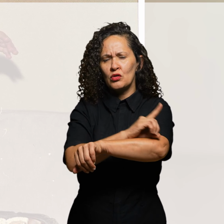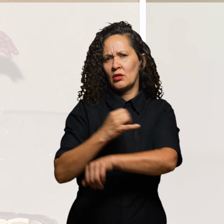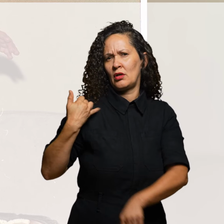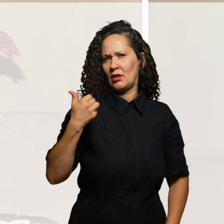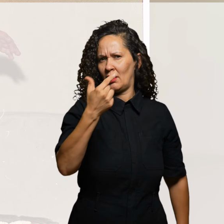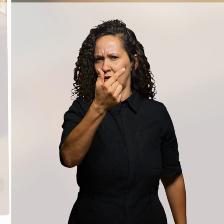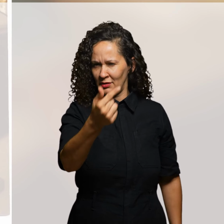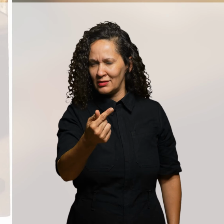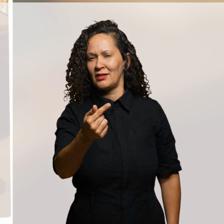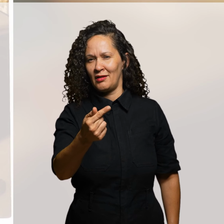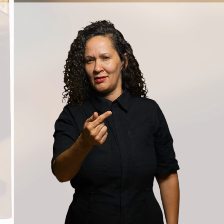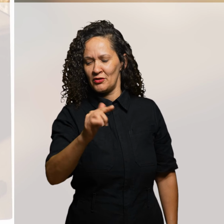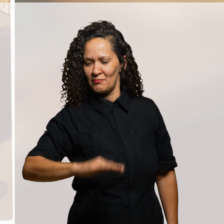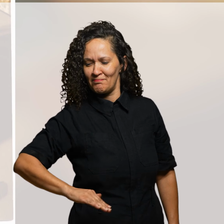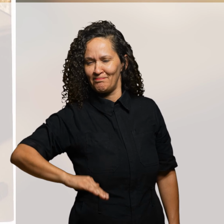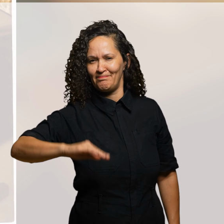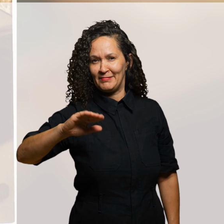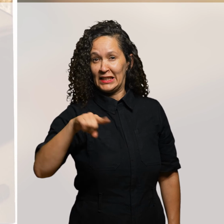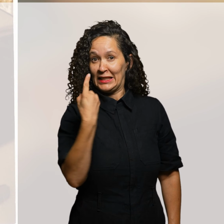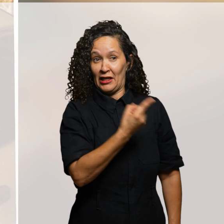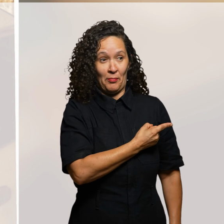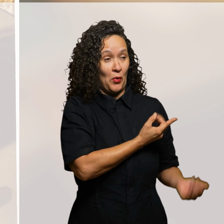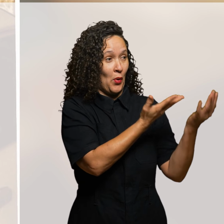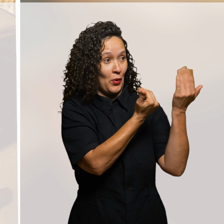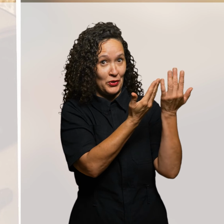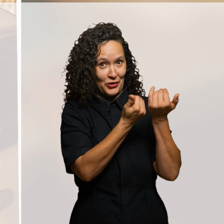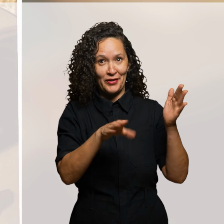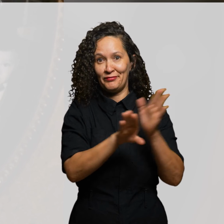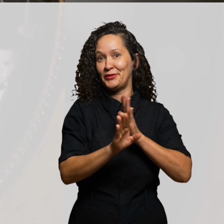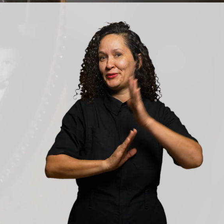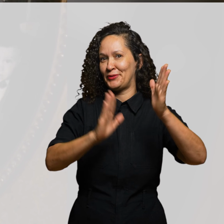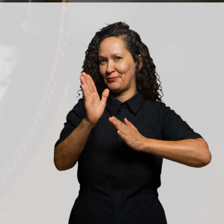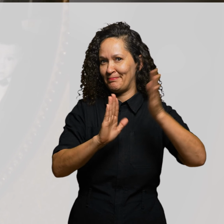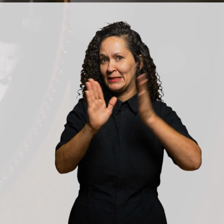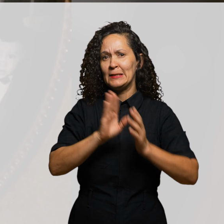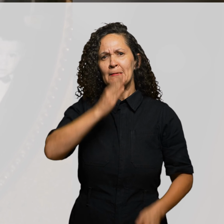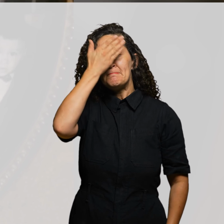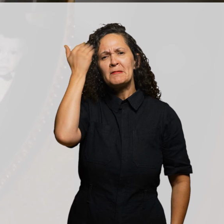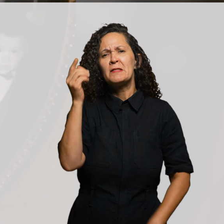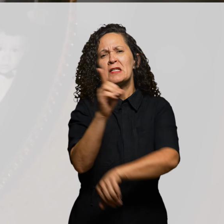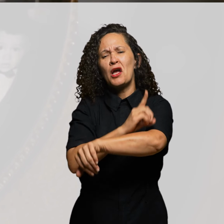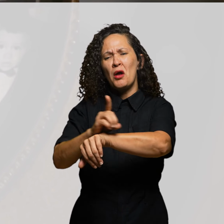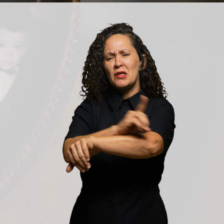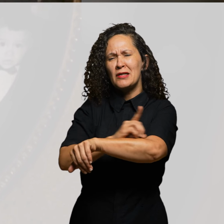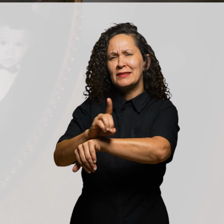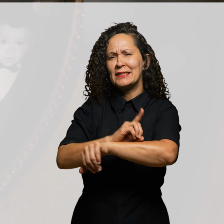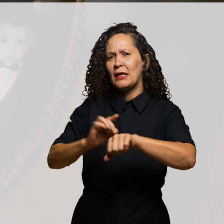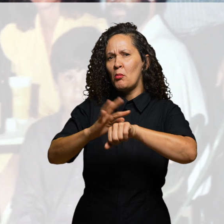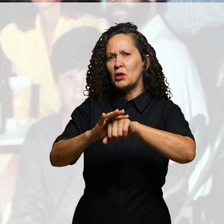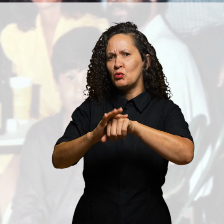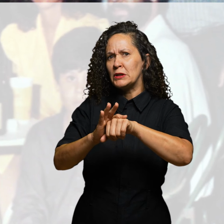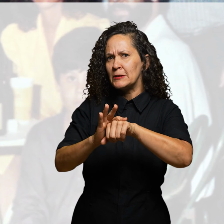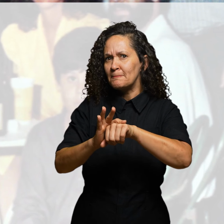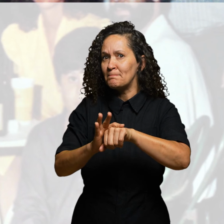idade e veio fase da adolescência ou aborrecência. E aí eu esquecia, porque a diabetes é uma doença muito silenciosa.